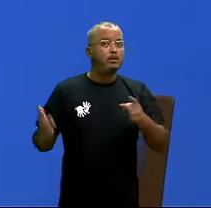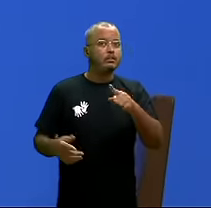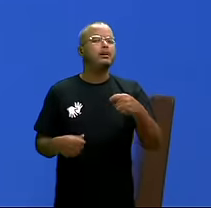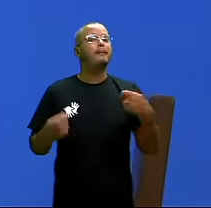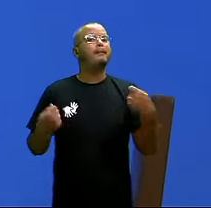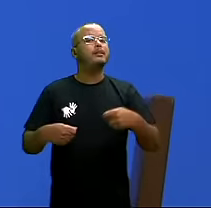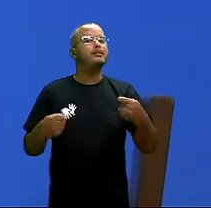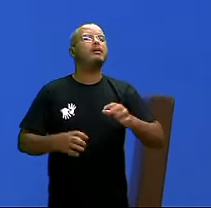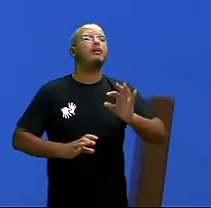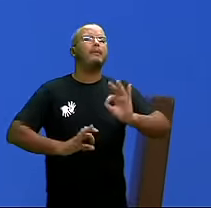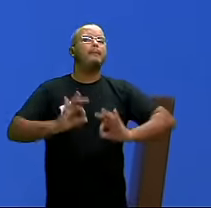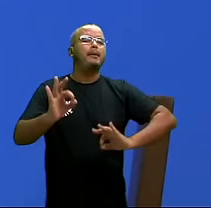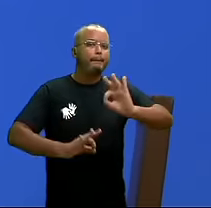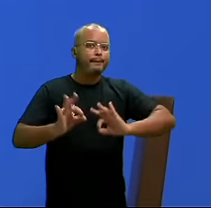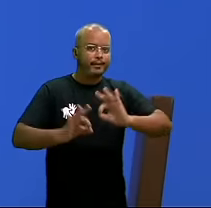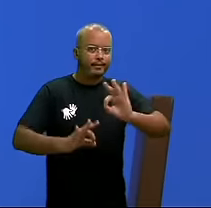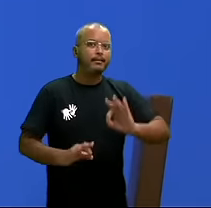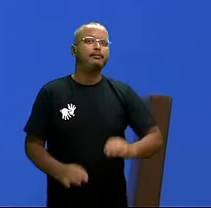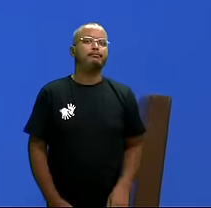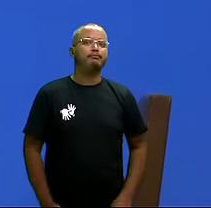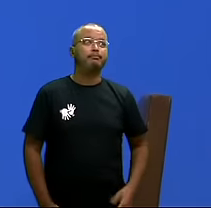capacitar.